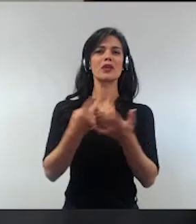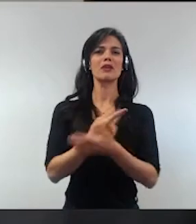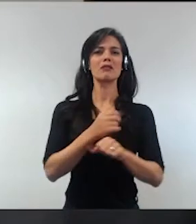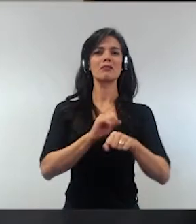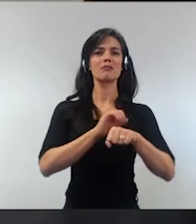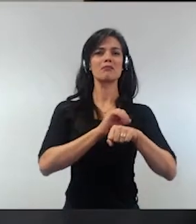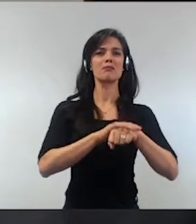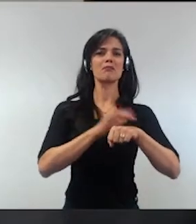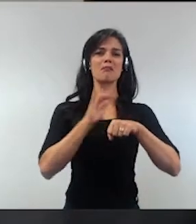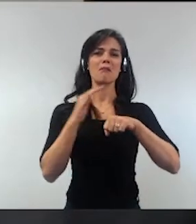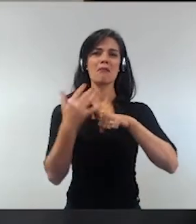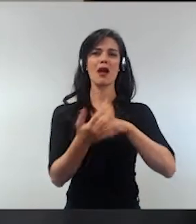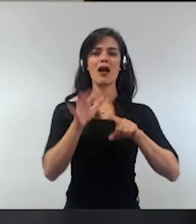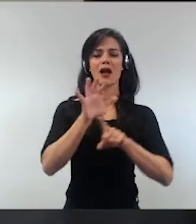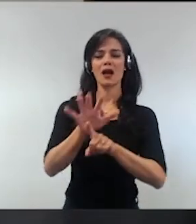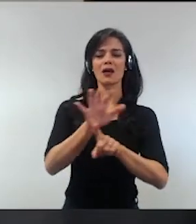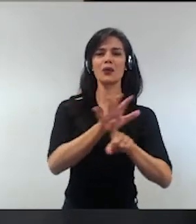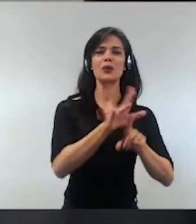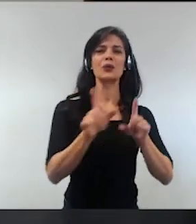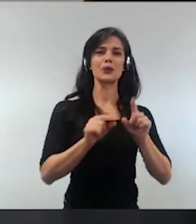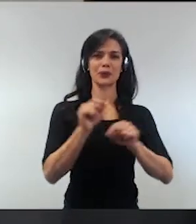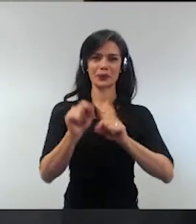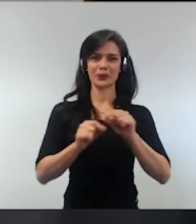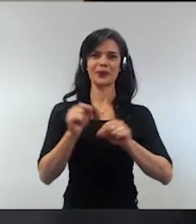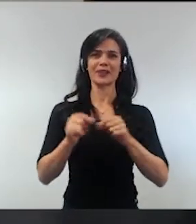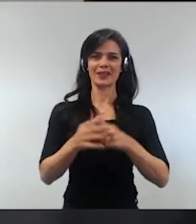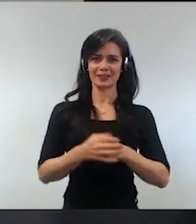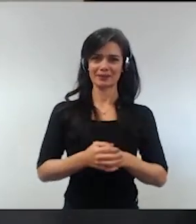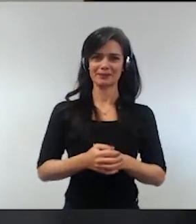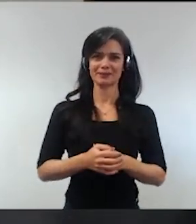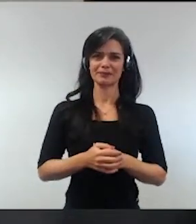dessa pandemia, que do ponto de vista